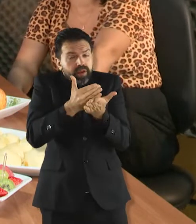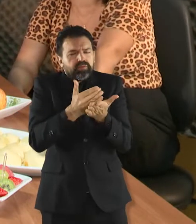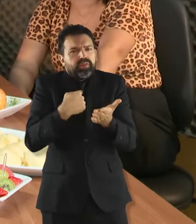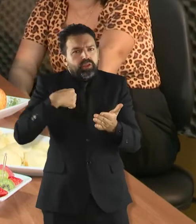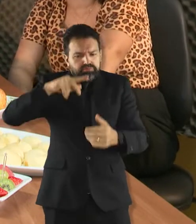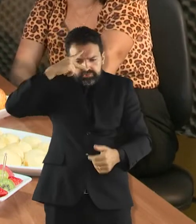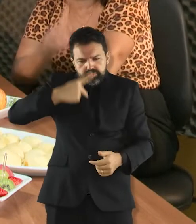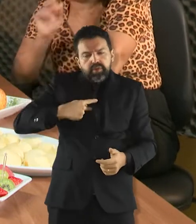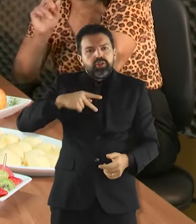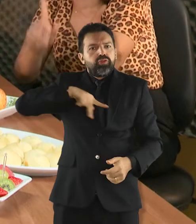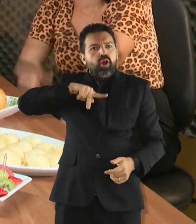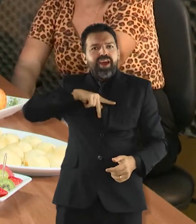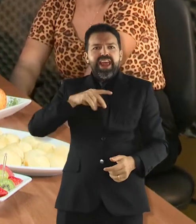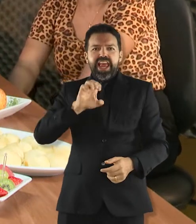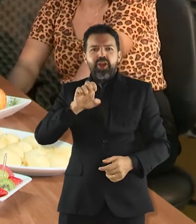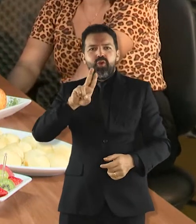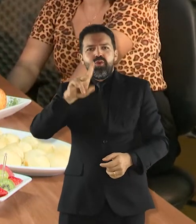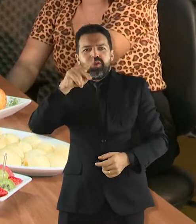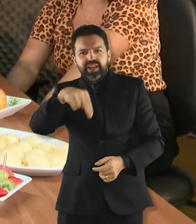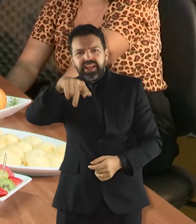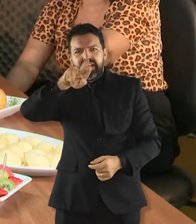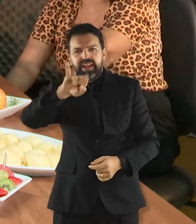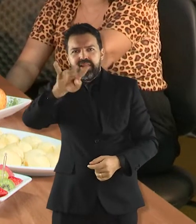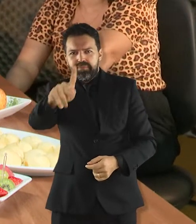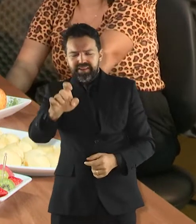Equipe. Gostei do neologismo. Era